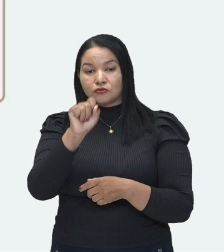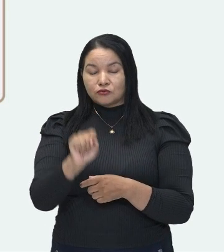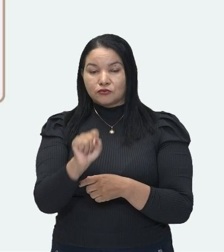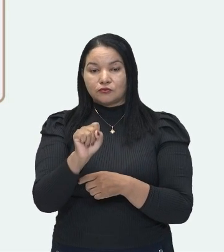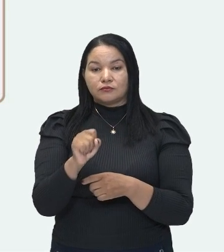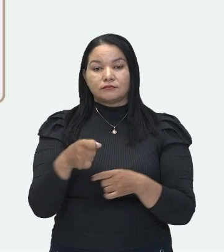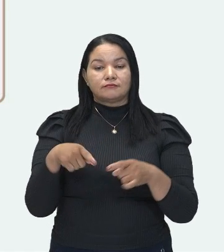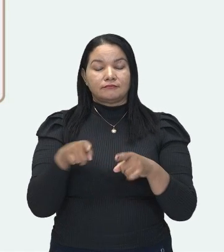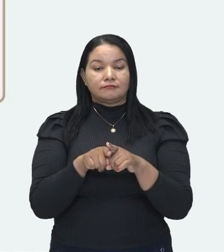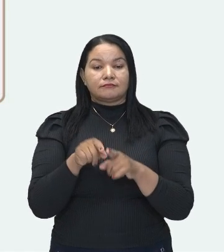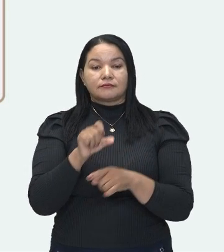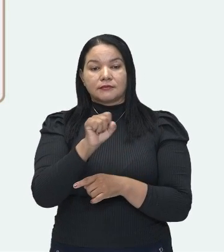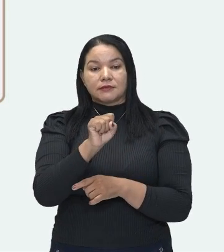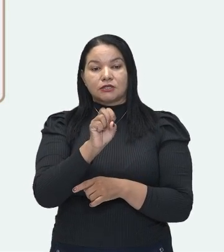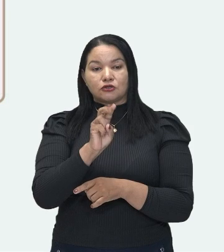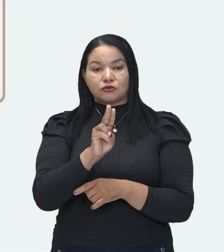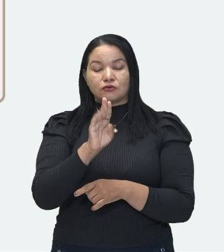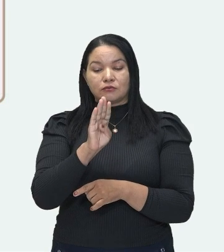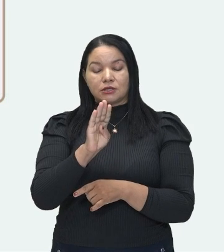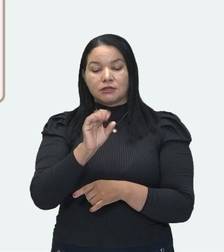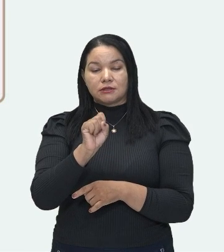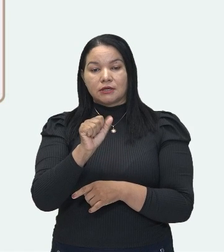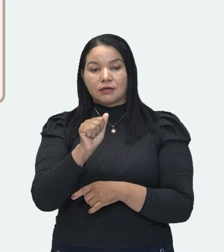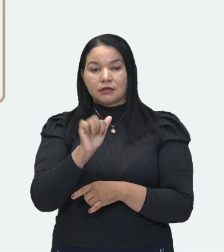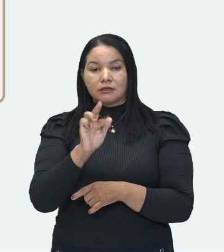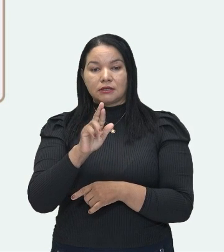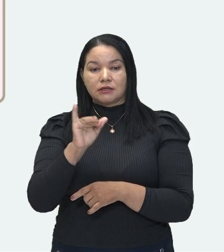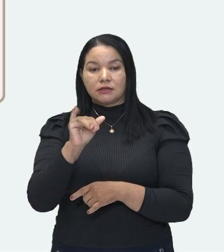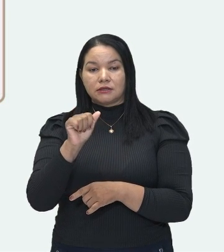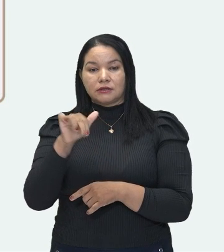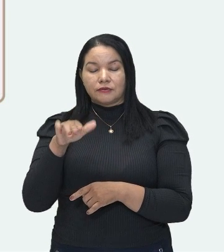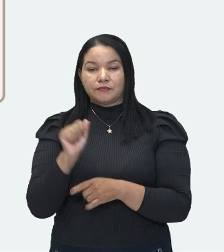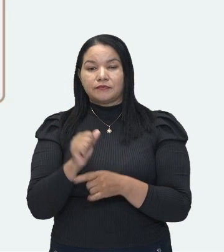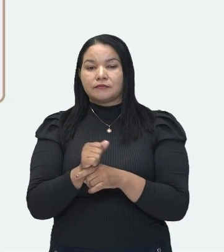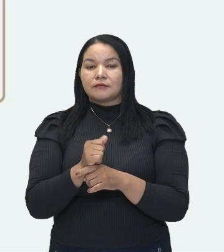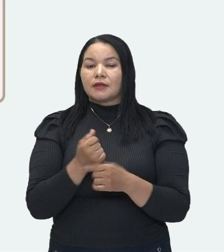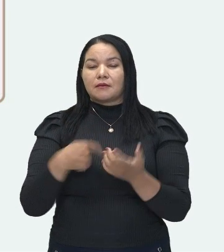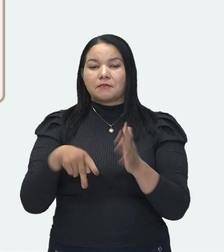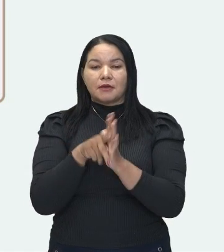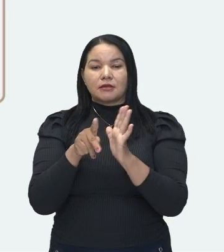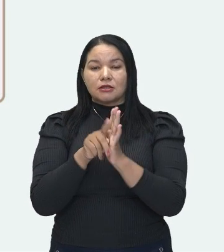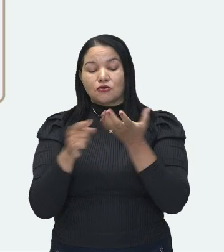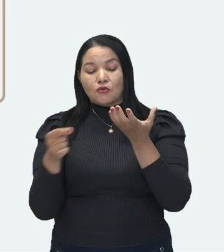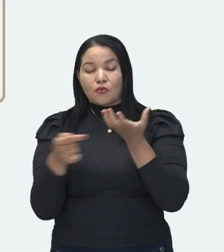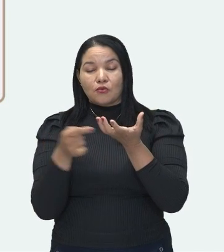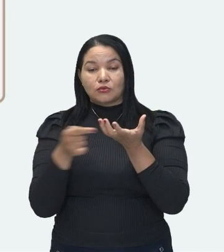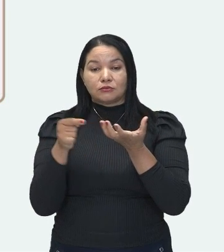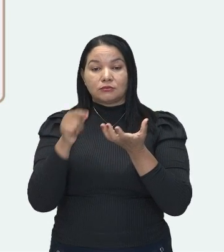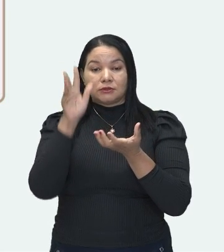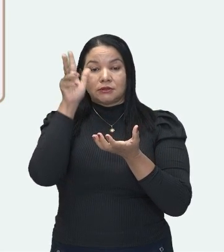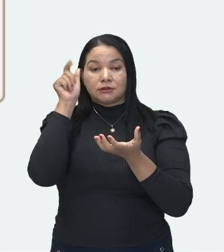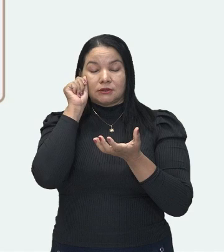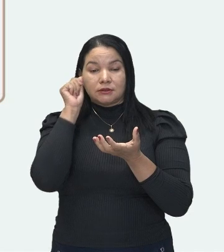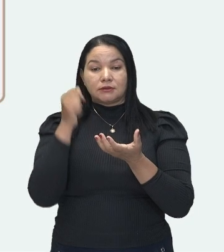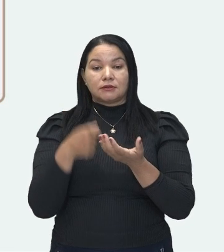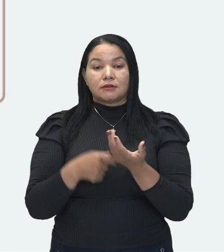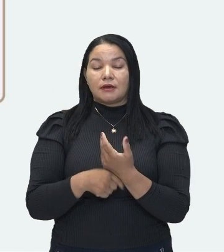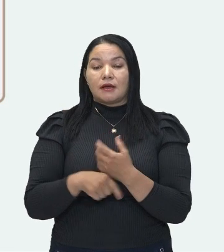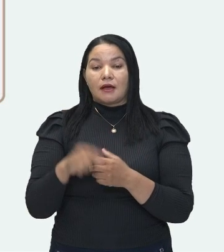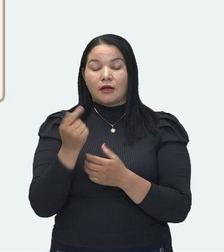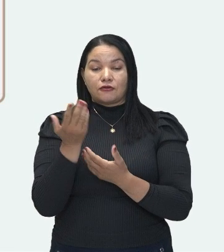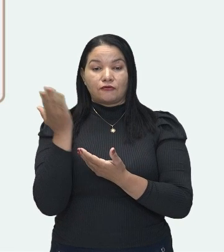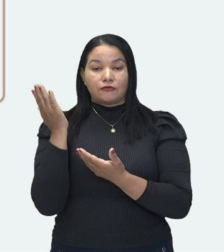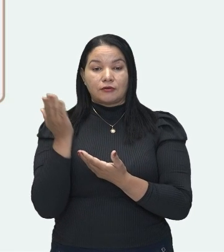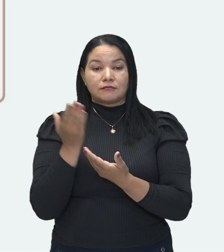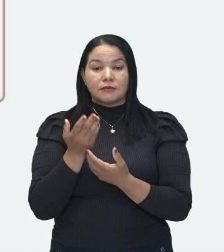Então, devido às diferenças internas aí do continente africano, gente, principalmente aí na África subsaariana, que reúne aí